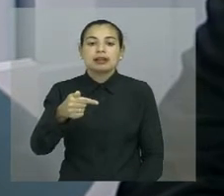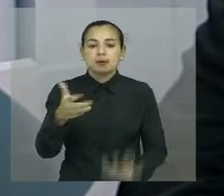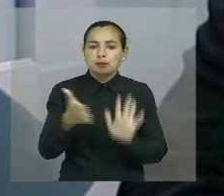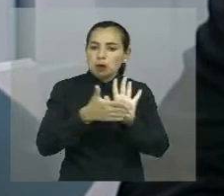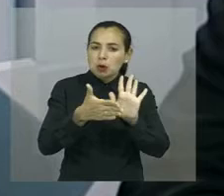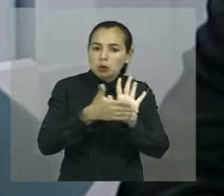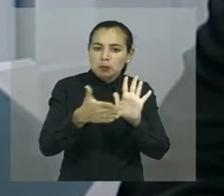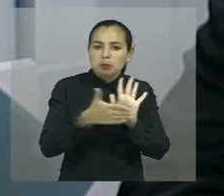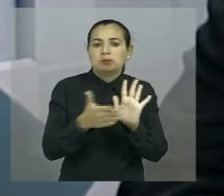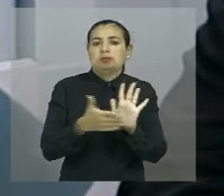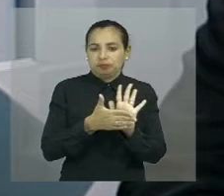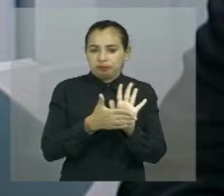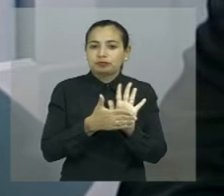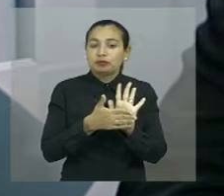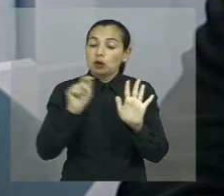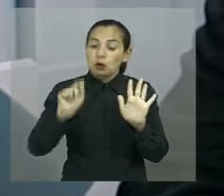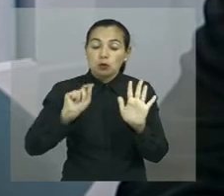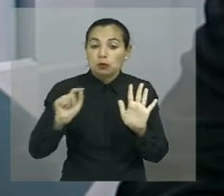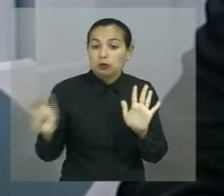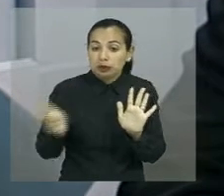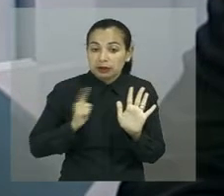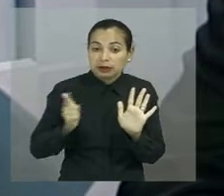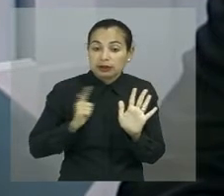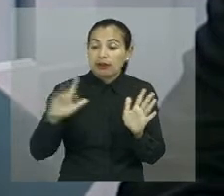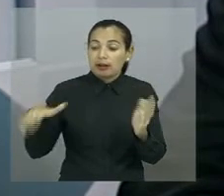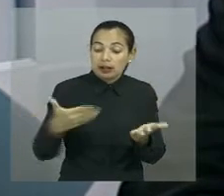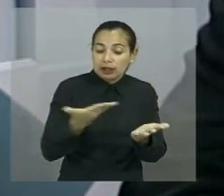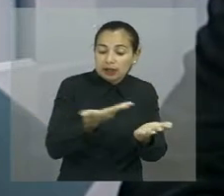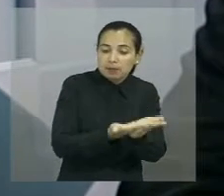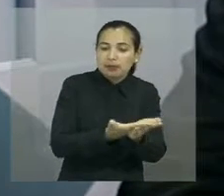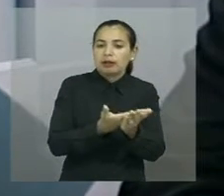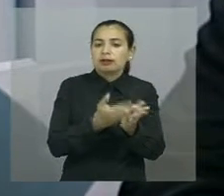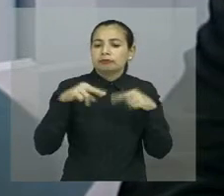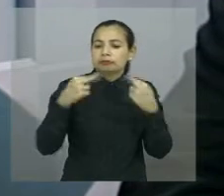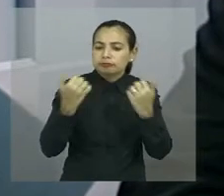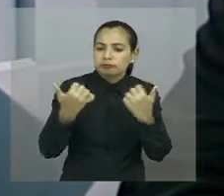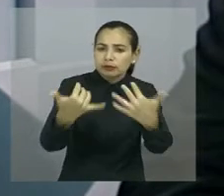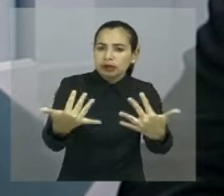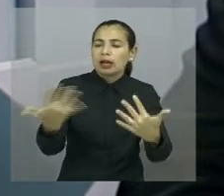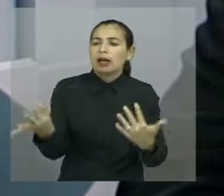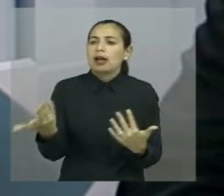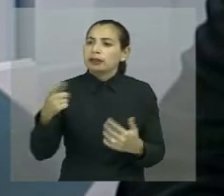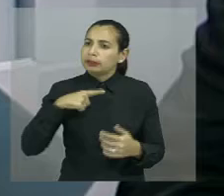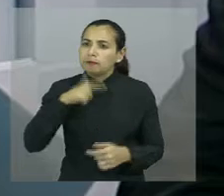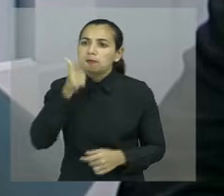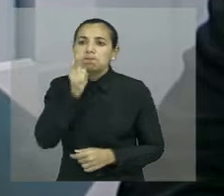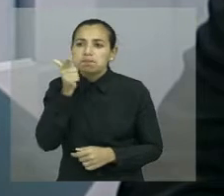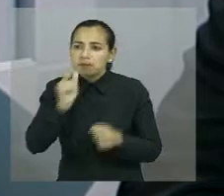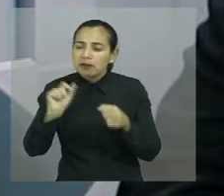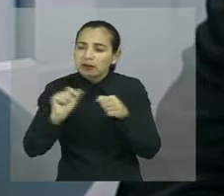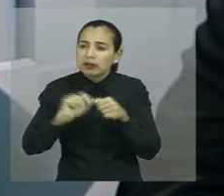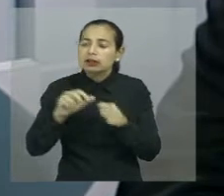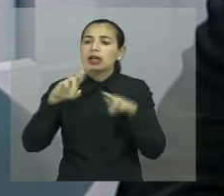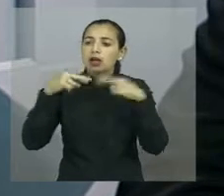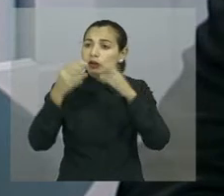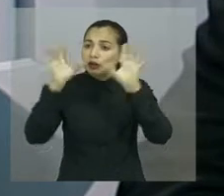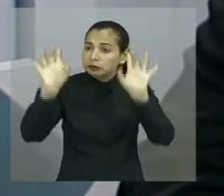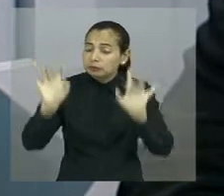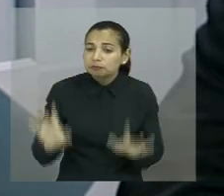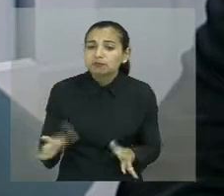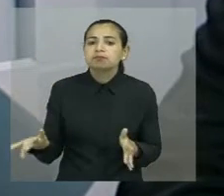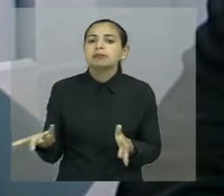Aí você inclui nas proposituras requerimentos de audiência pública, realização de audiência pública, sessão solene,